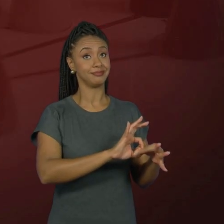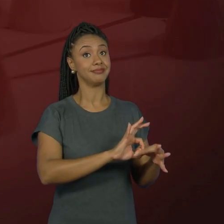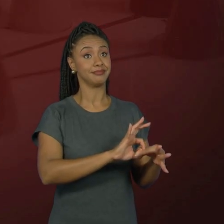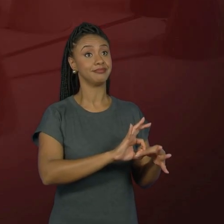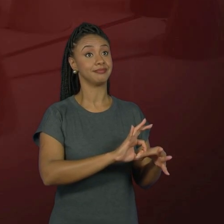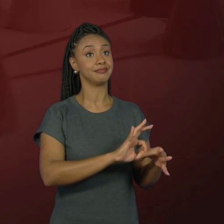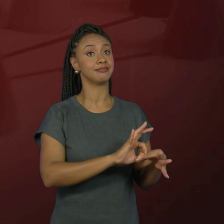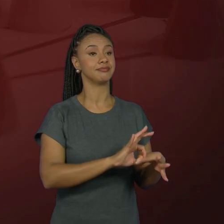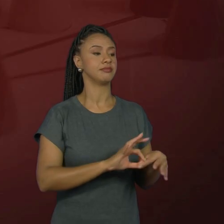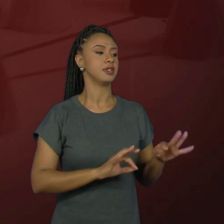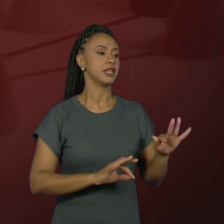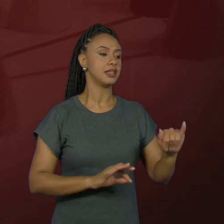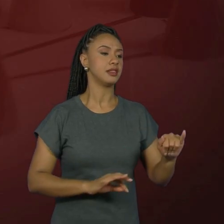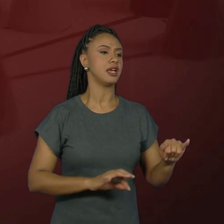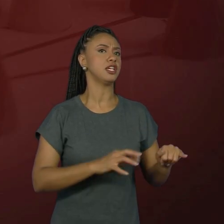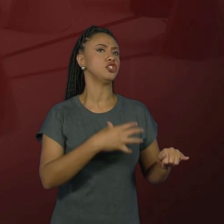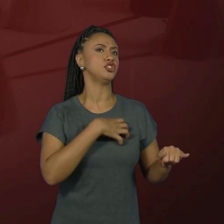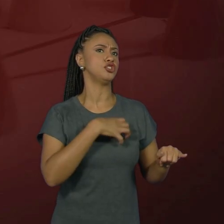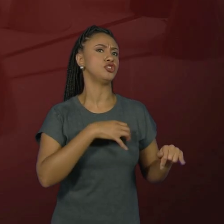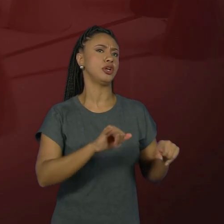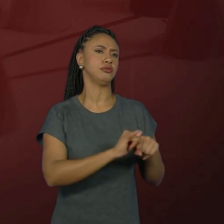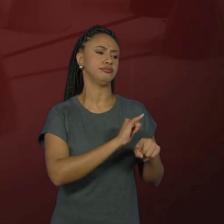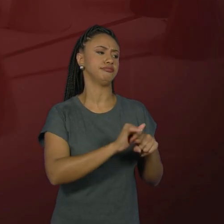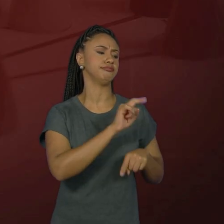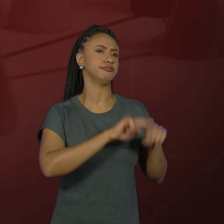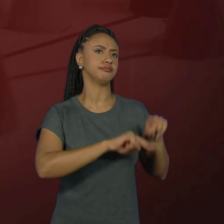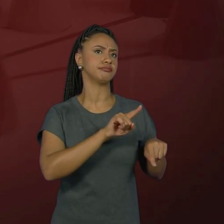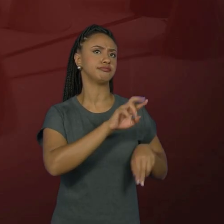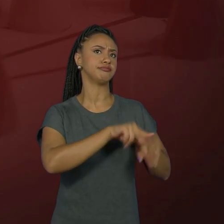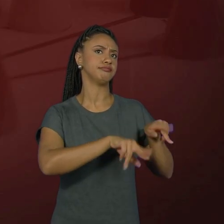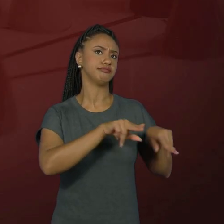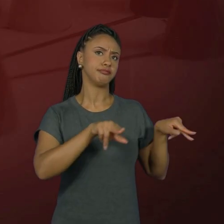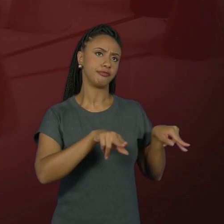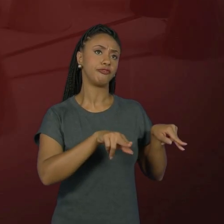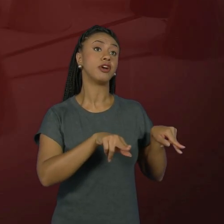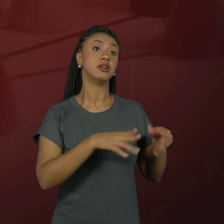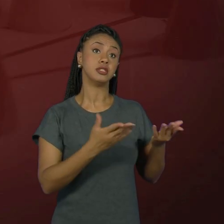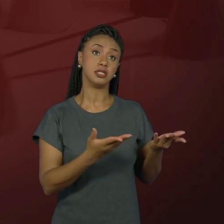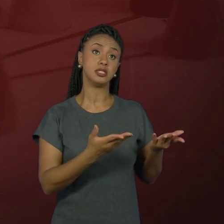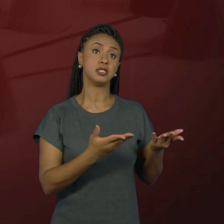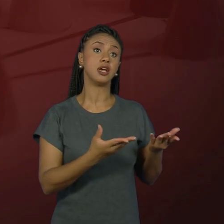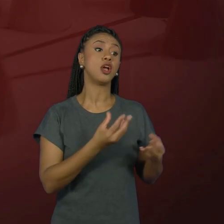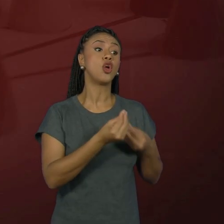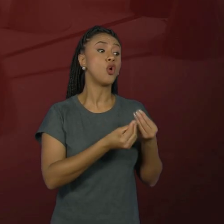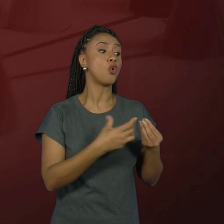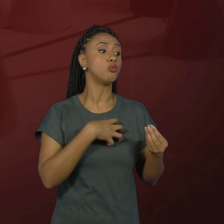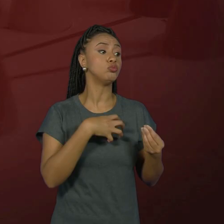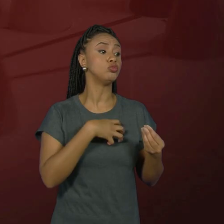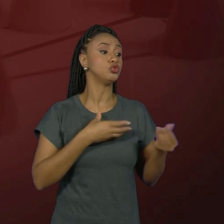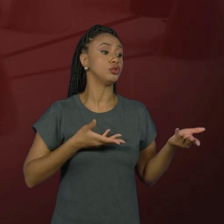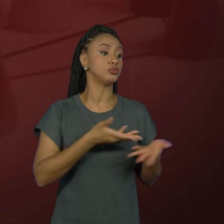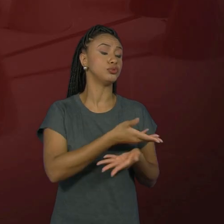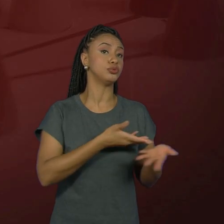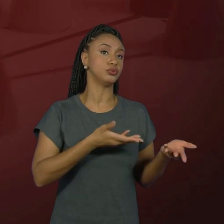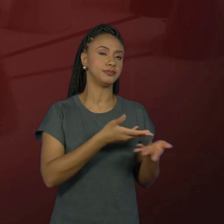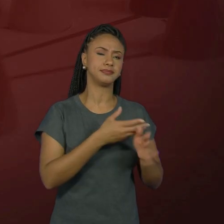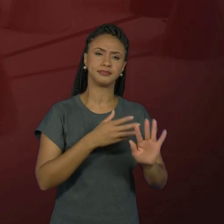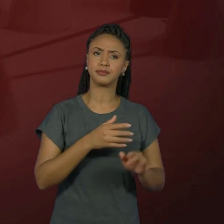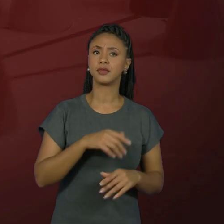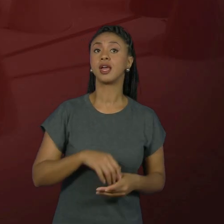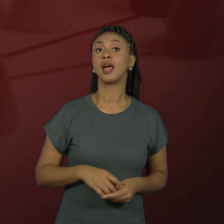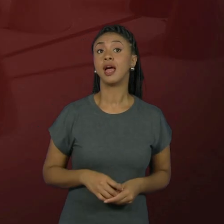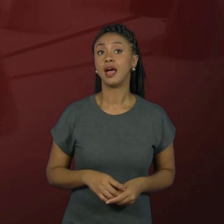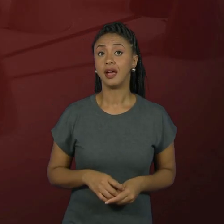mostra diferentes modelos de TI e recursos, explicitando como eles se relacionam. Normalmente,